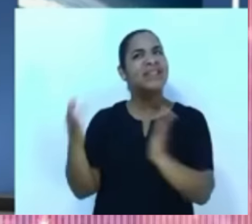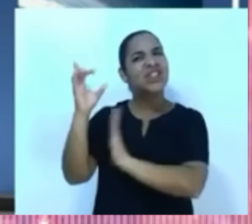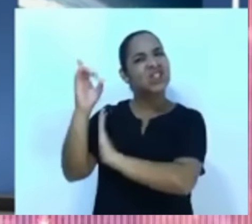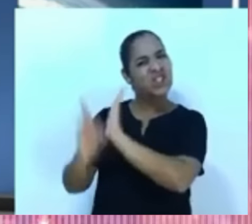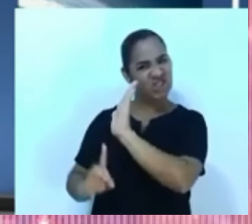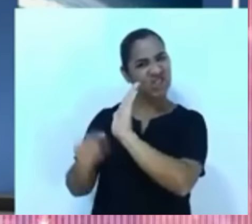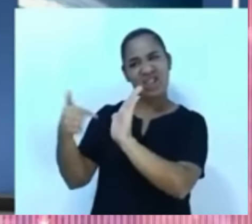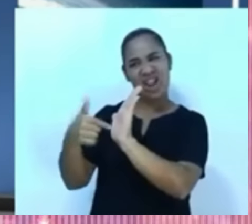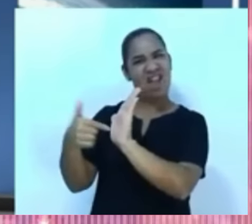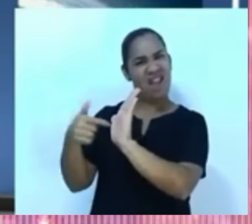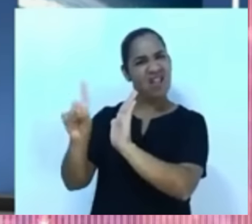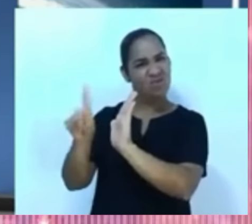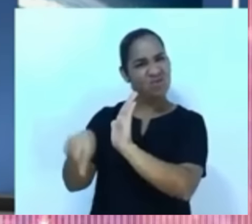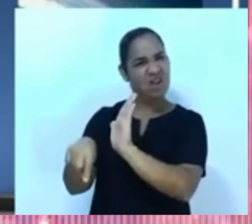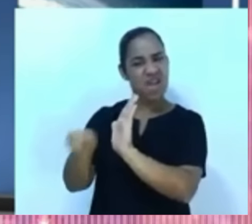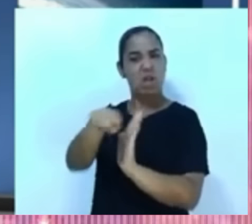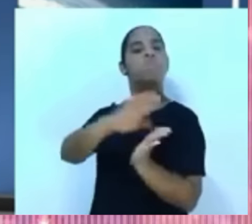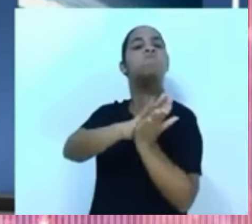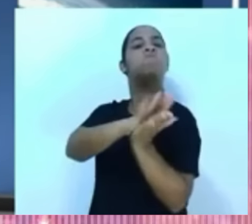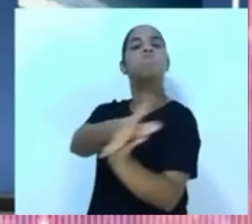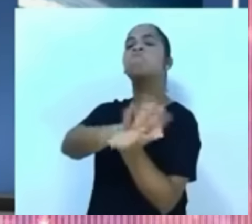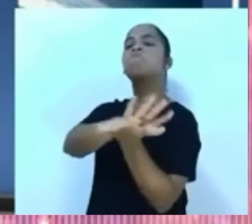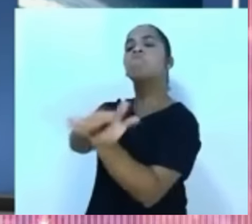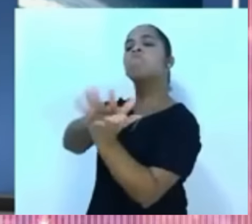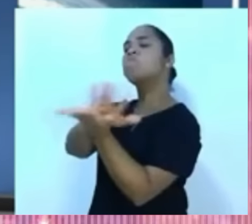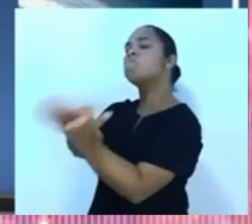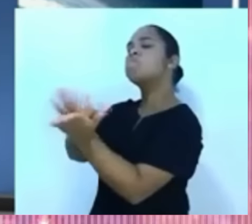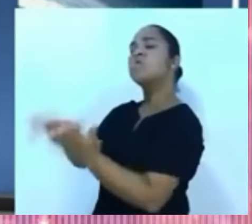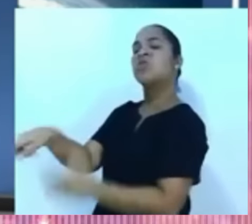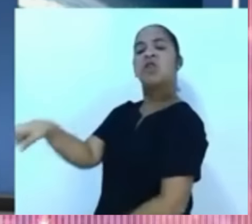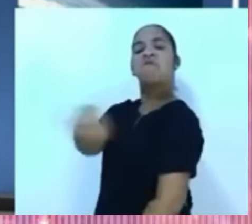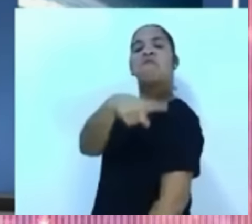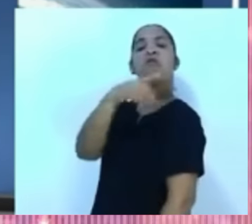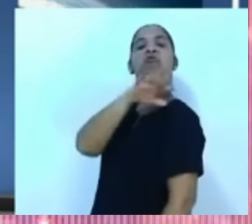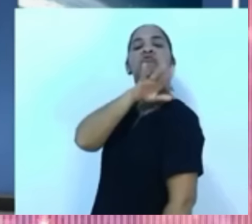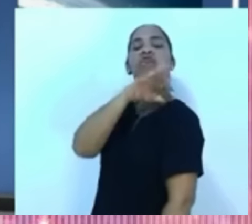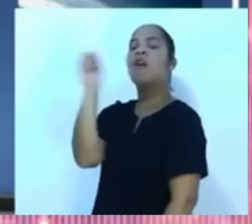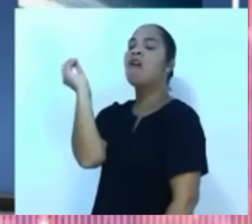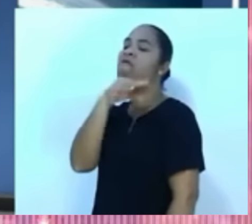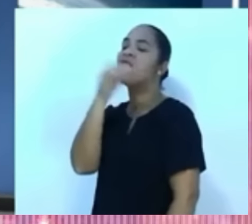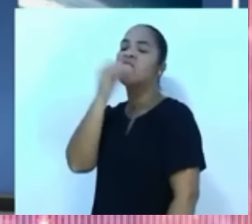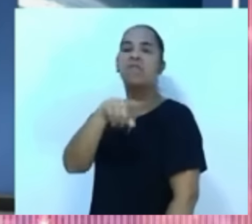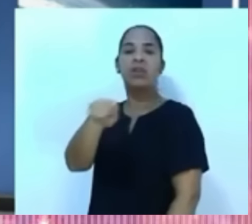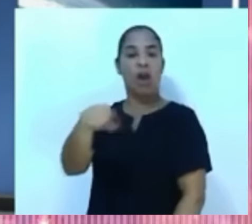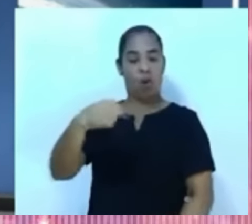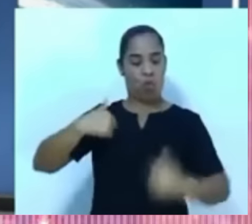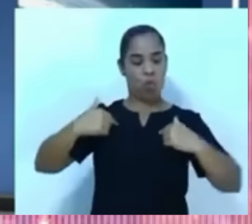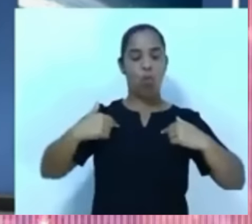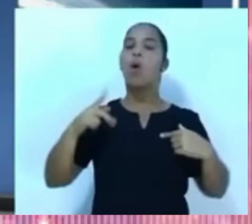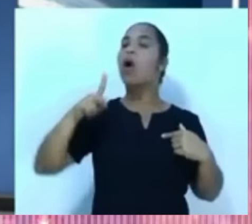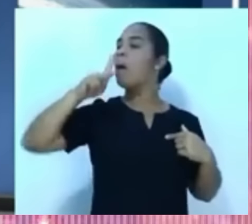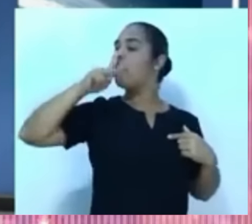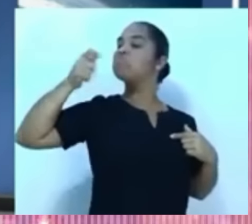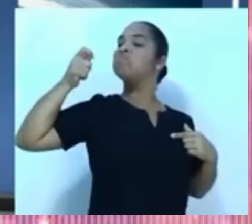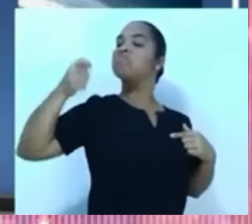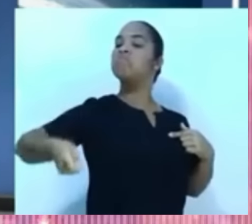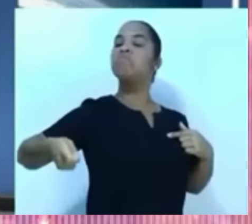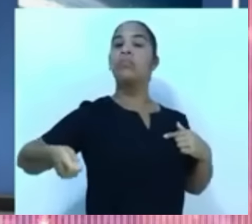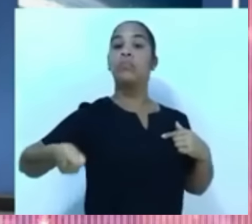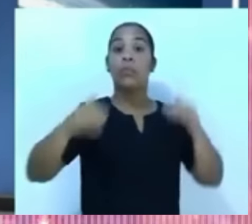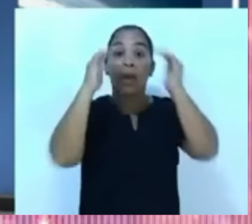indivíduo esmagados mais fracos porque ele é prepotente porque ele é dominador desrespeitar